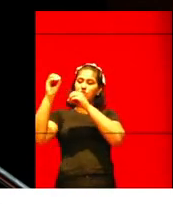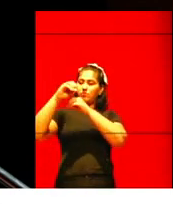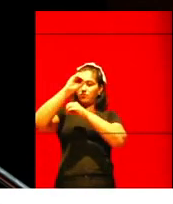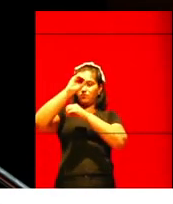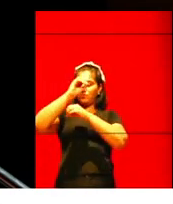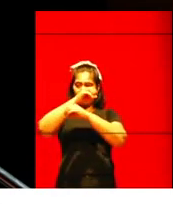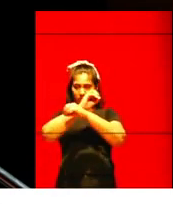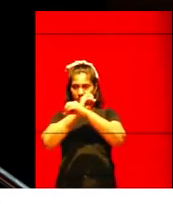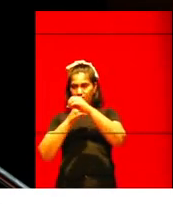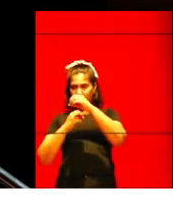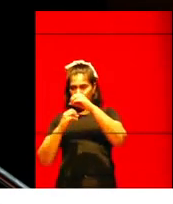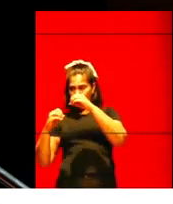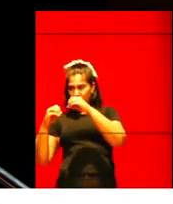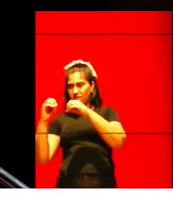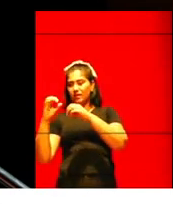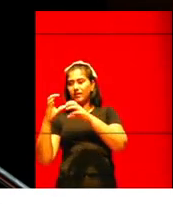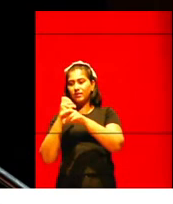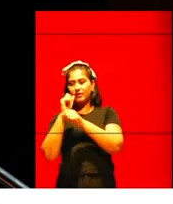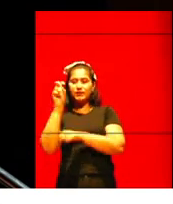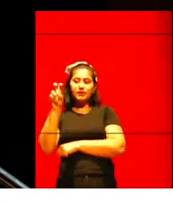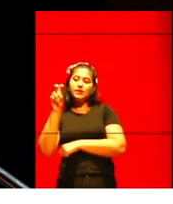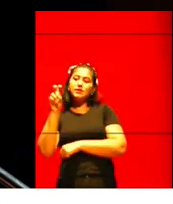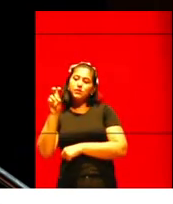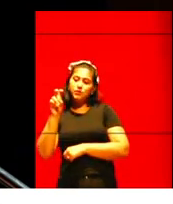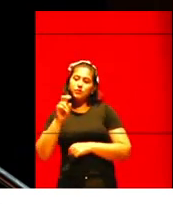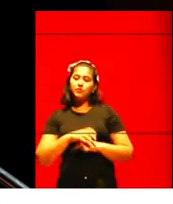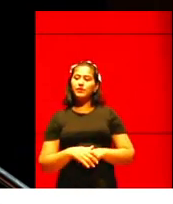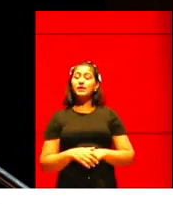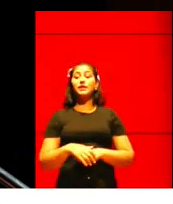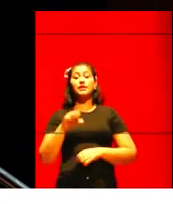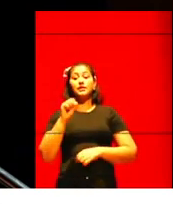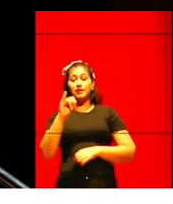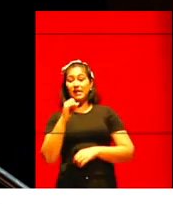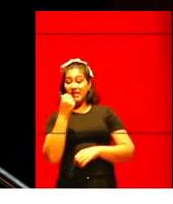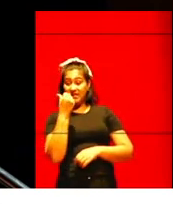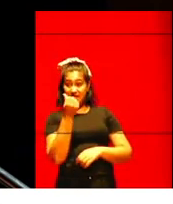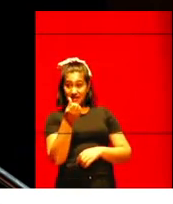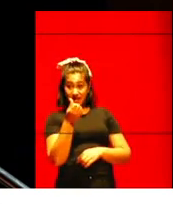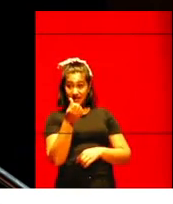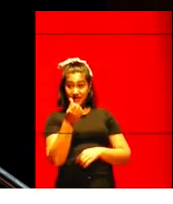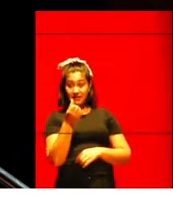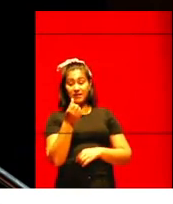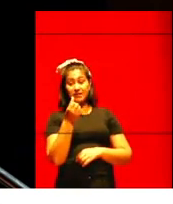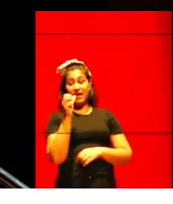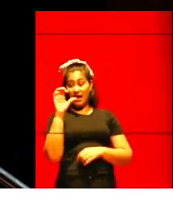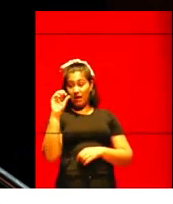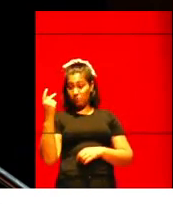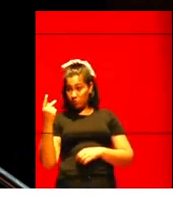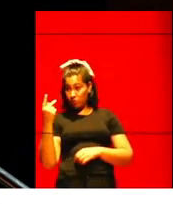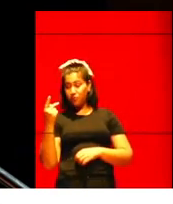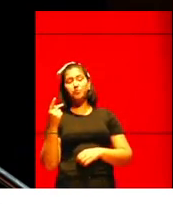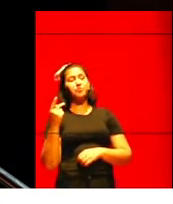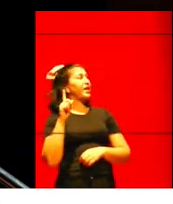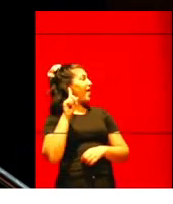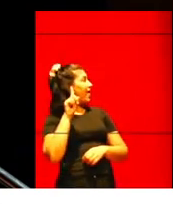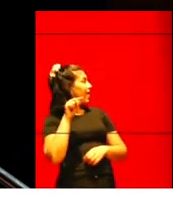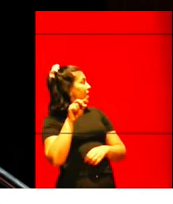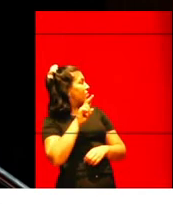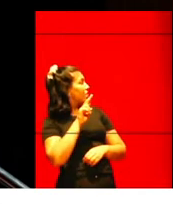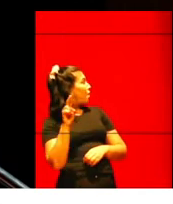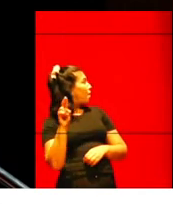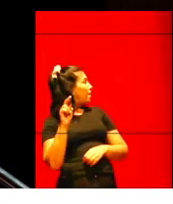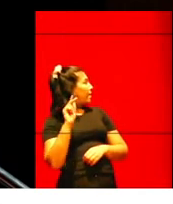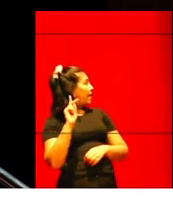6 carbonos, não, volta lá, por favor. 6 carbonos são as hexoses, ok? Hexoses,